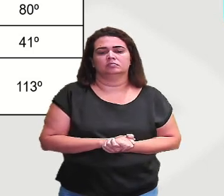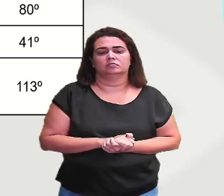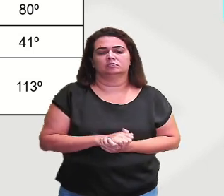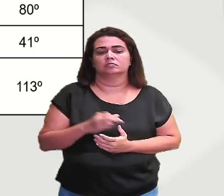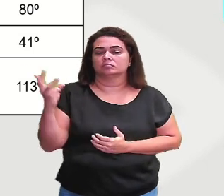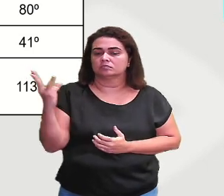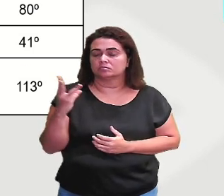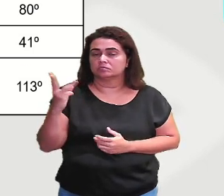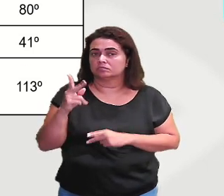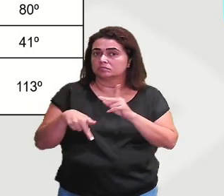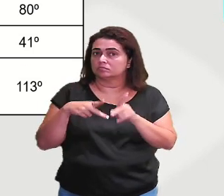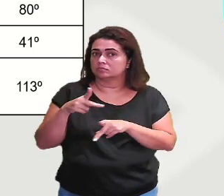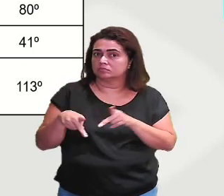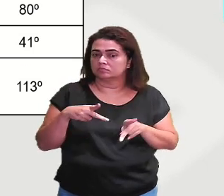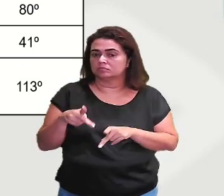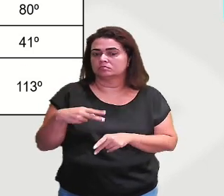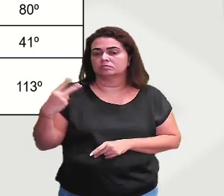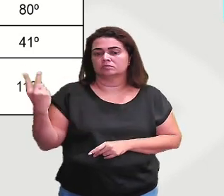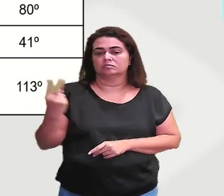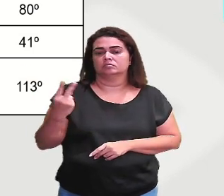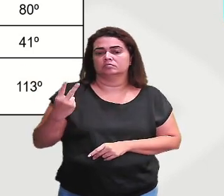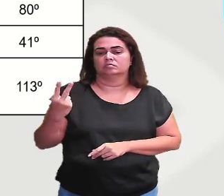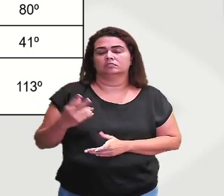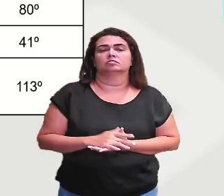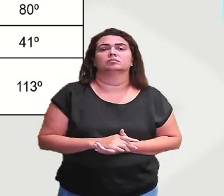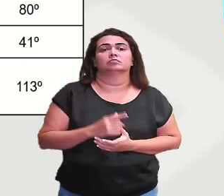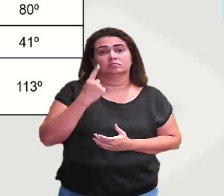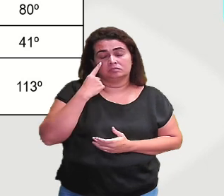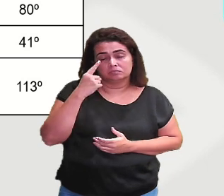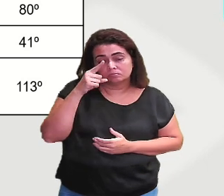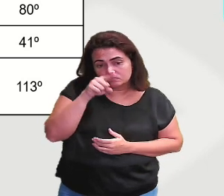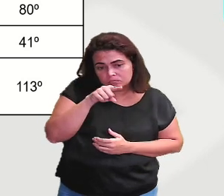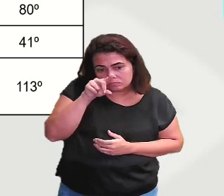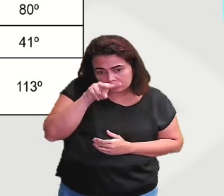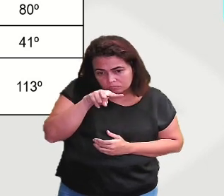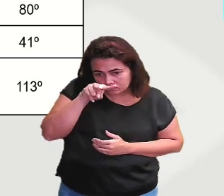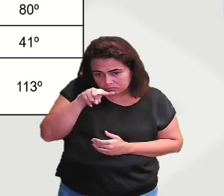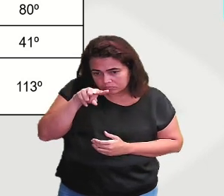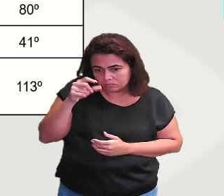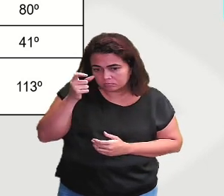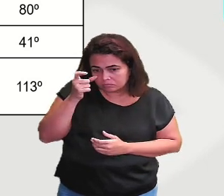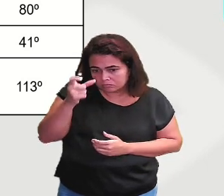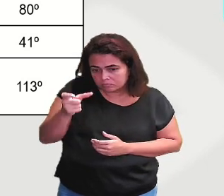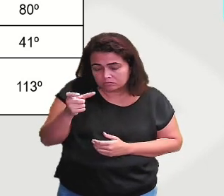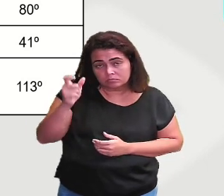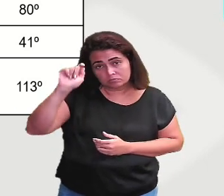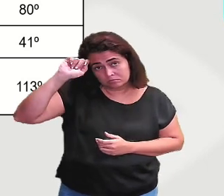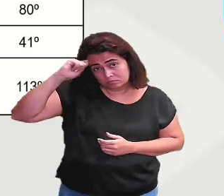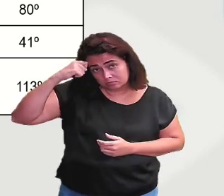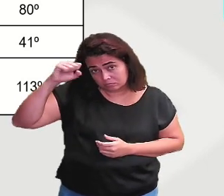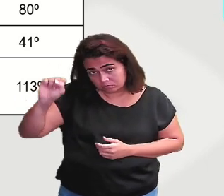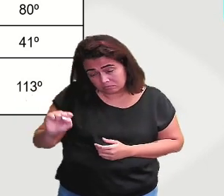né? Nominal. Então são números assim bem interessantes. A África do Sul é que ainda